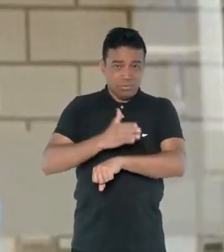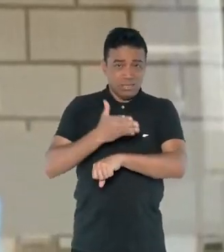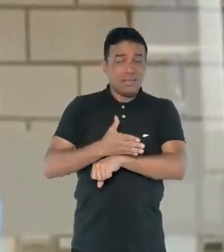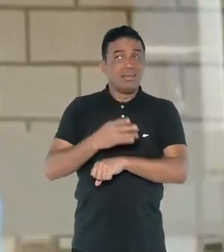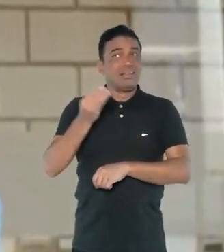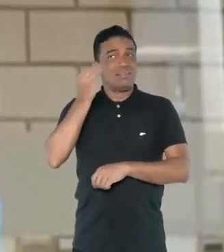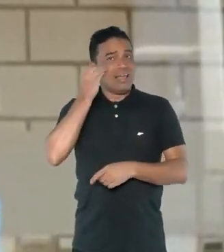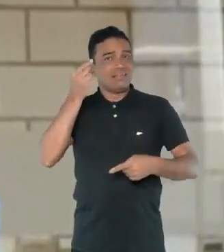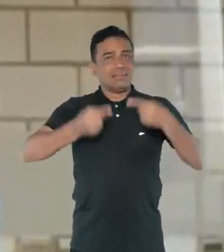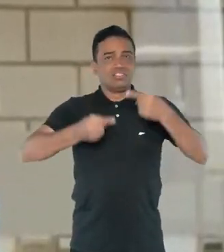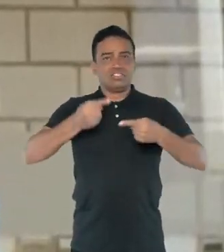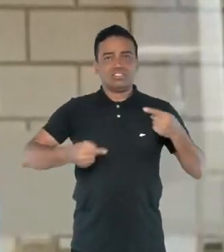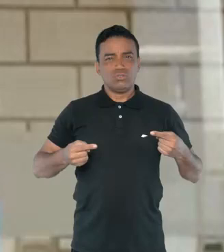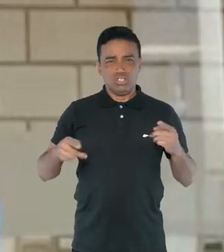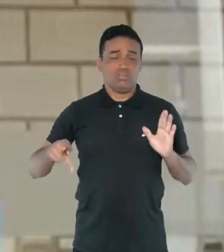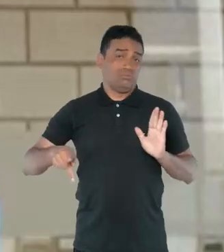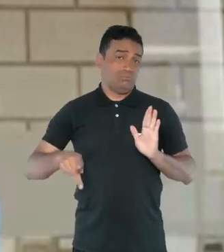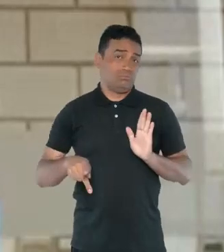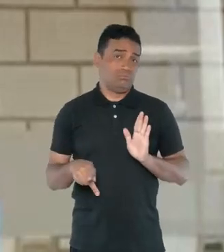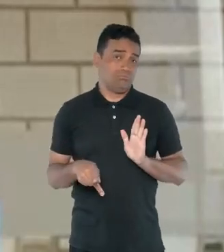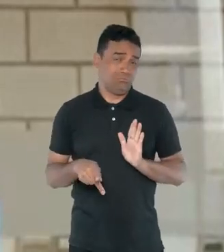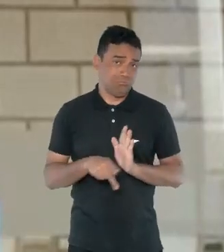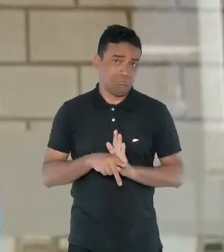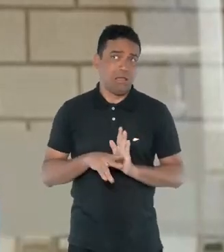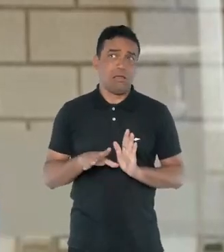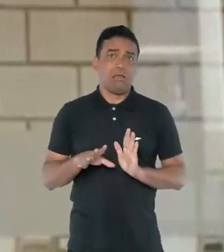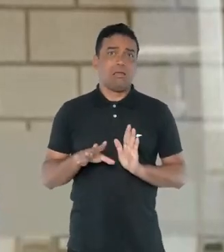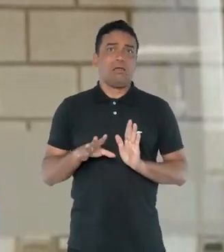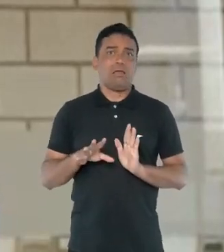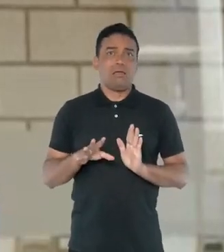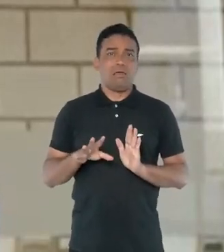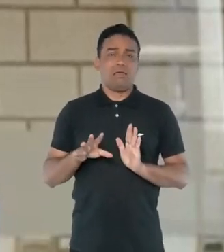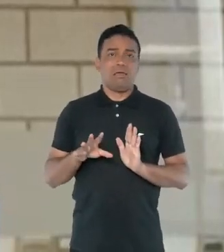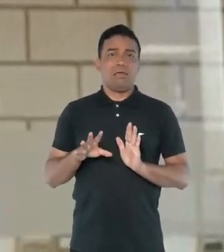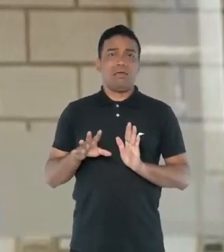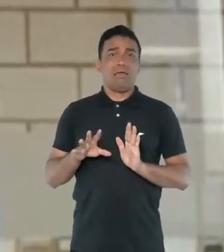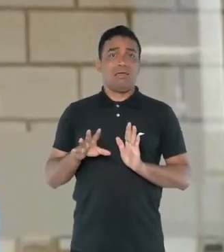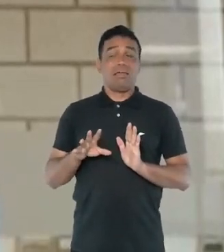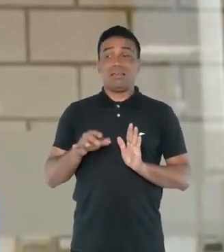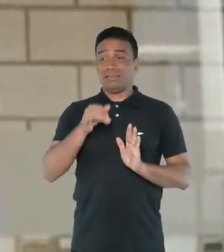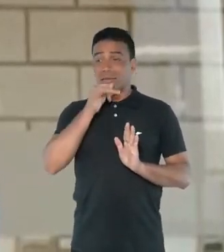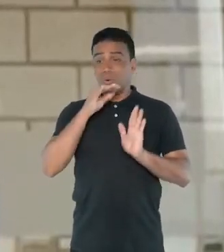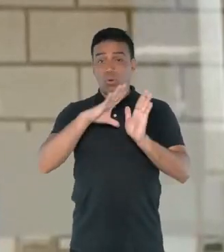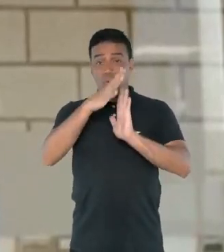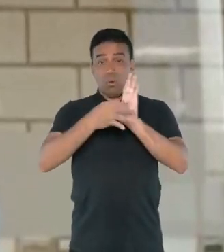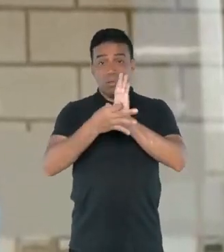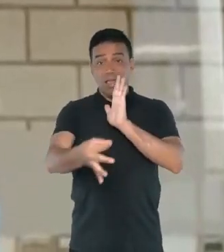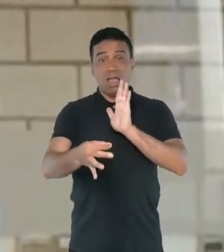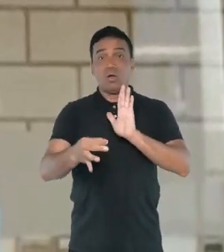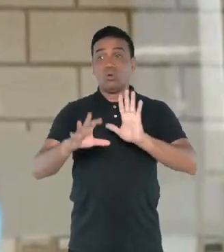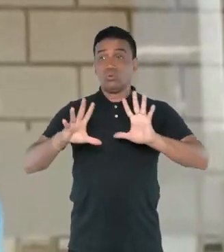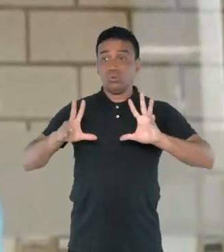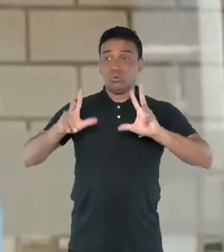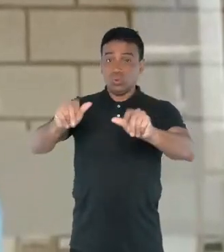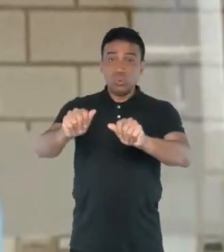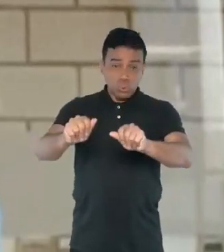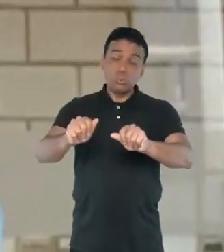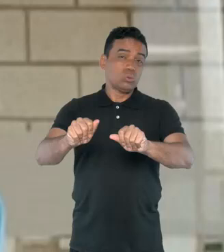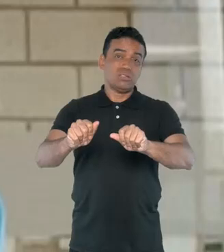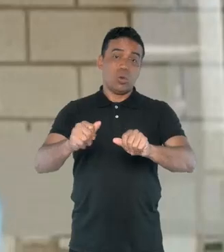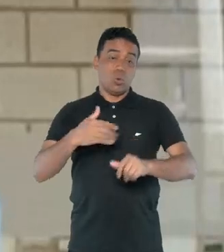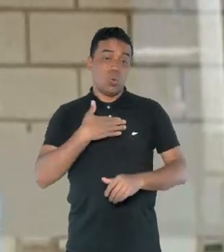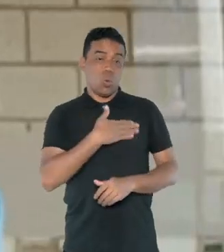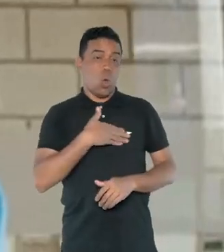discutir, partindo do fato de que o senso comum, quando diz assim, gosto não se